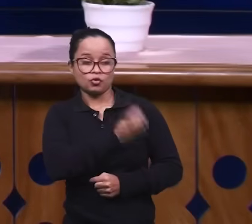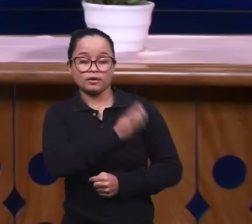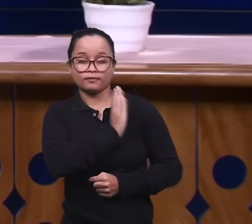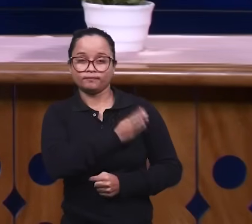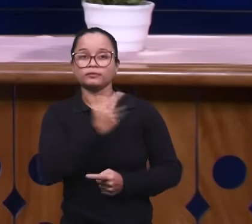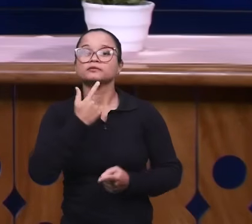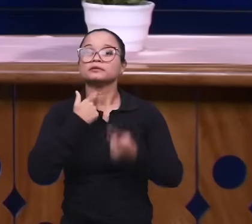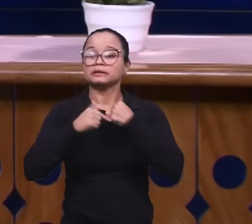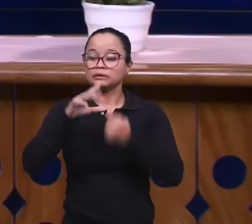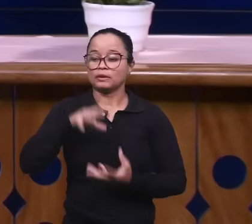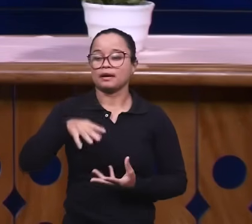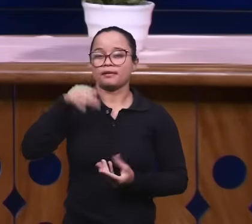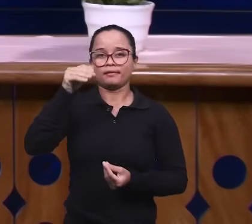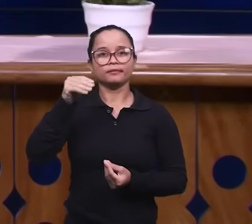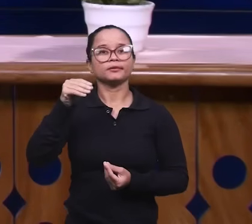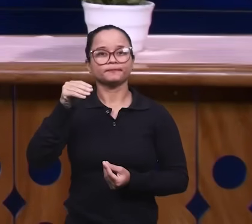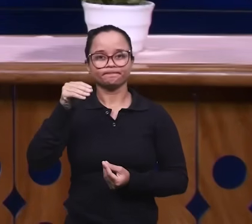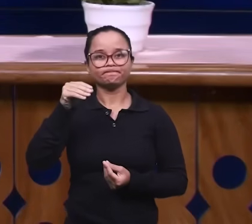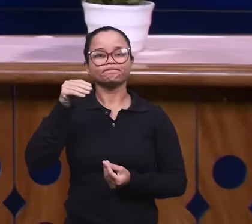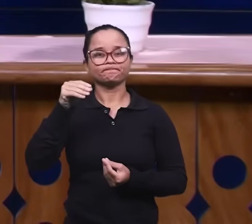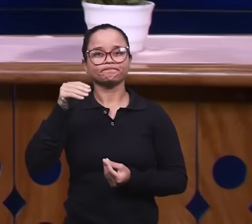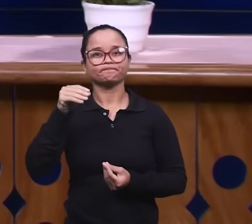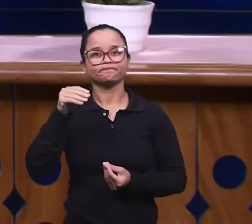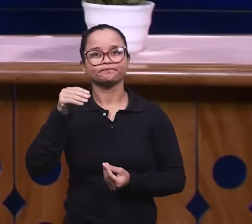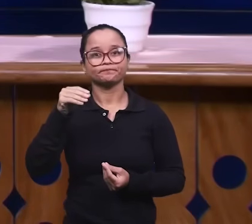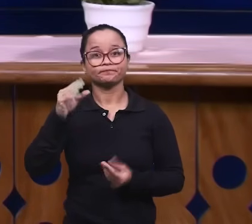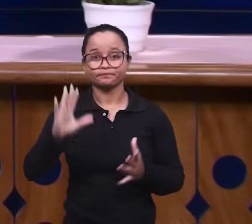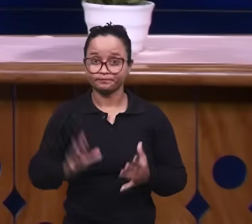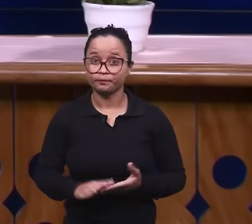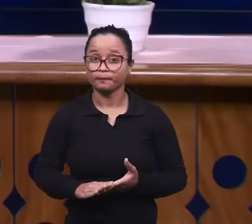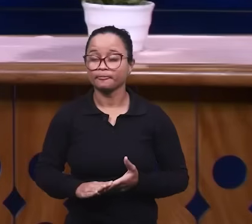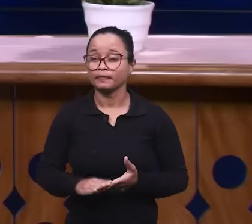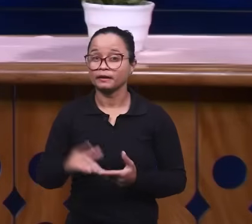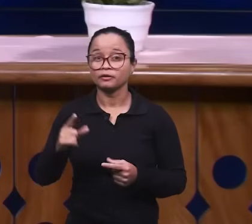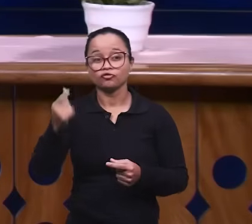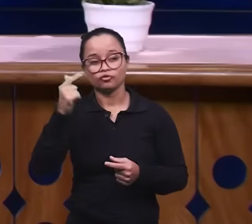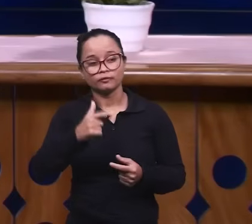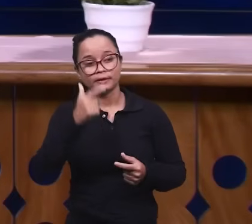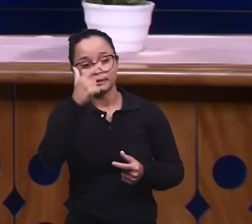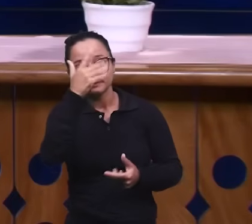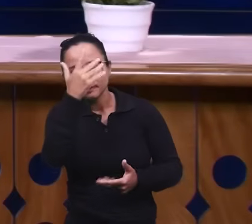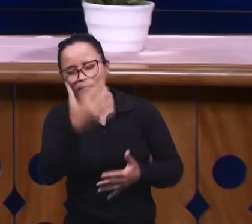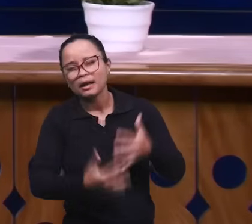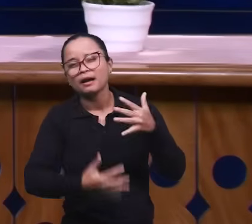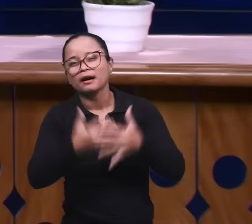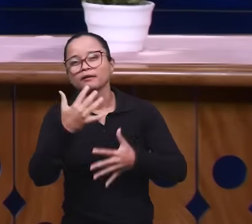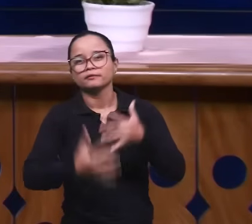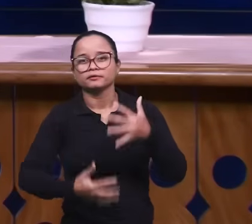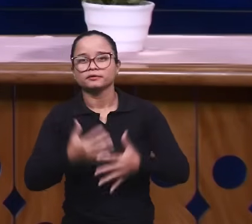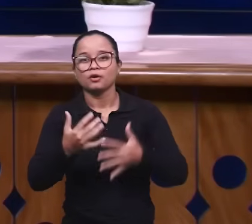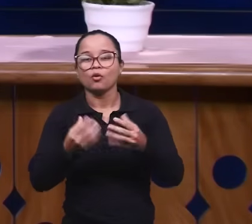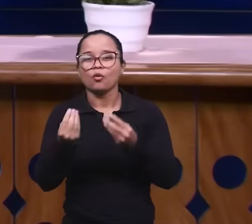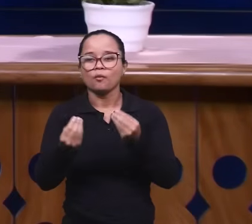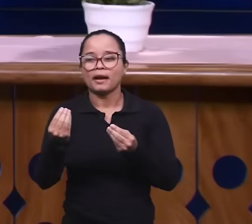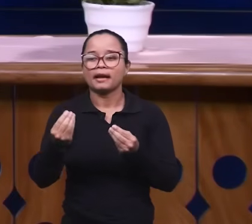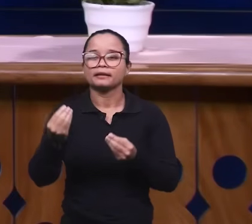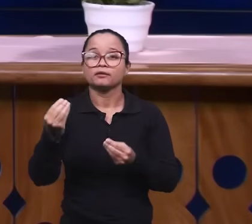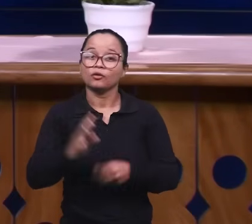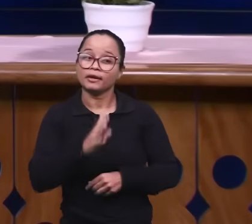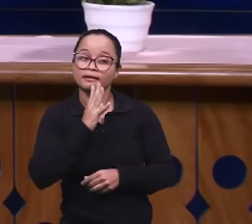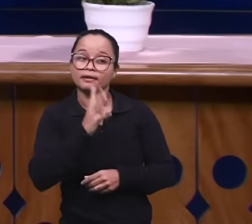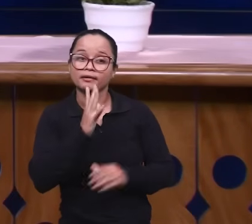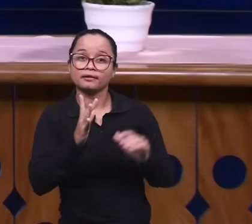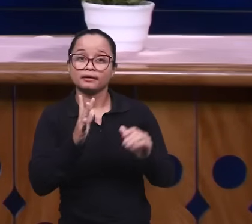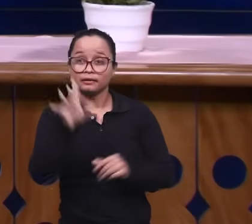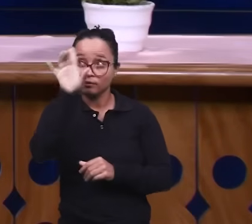um anseio na sua alma, que era enormemente impedido de que ele tomasse conhecimento das coisas de